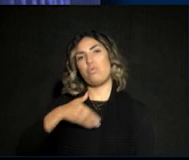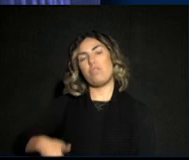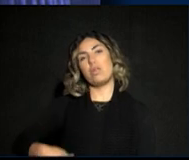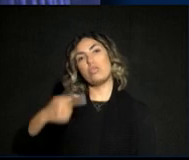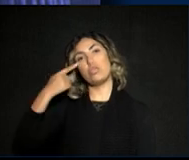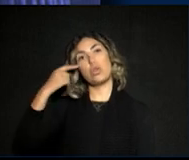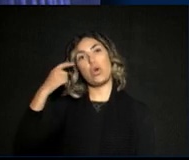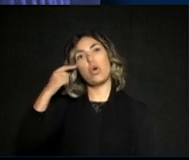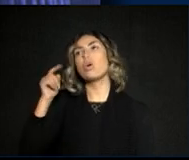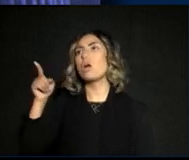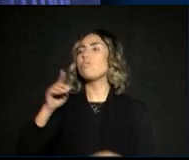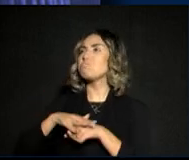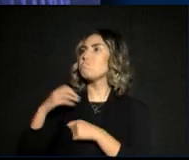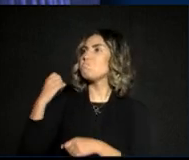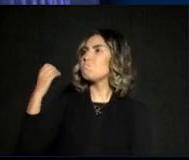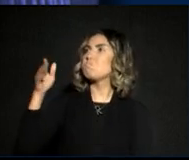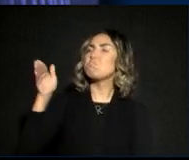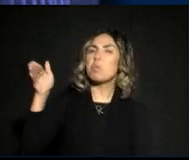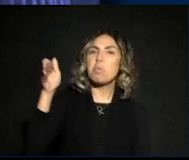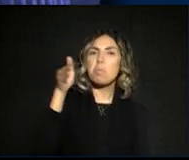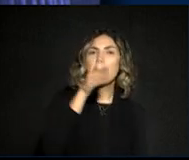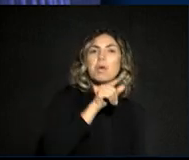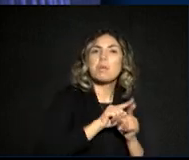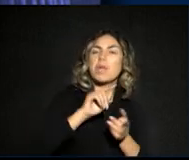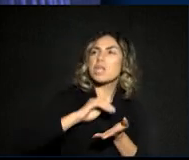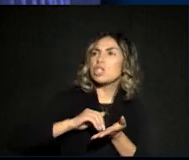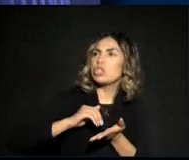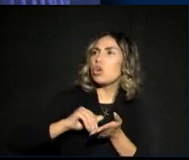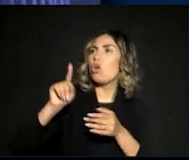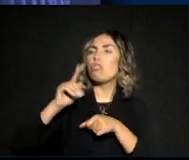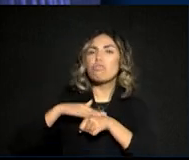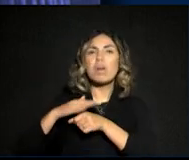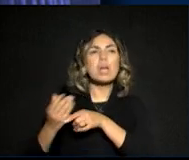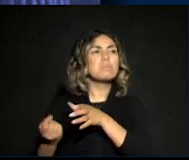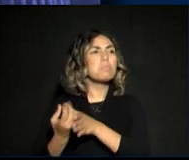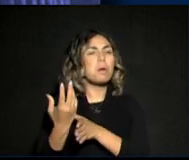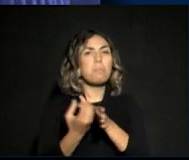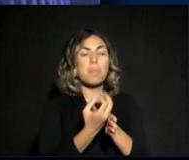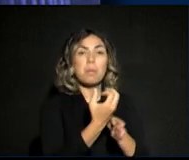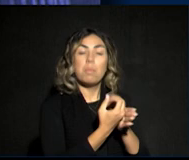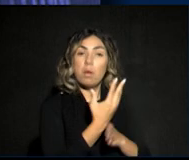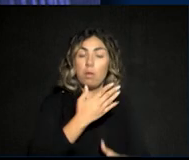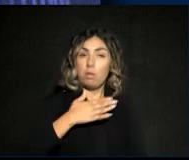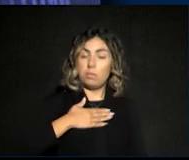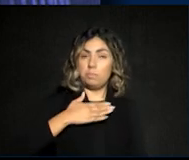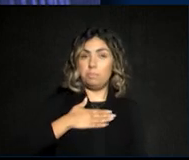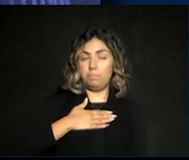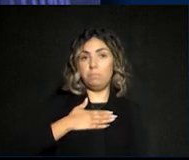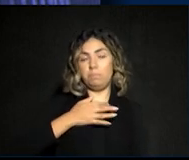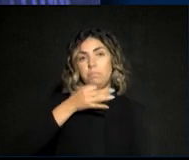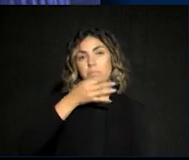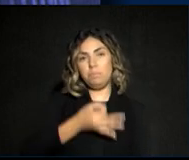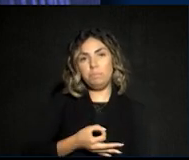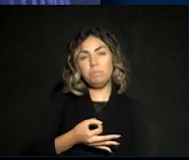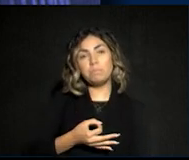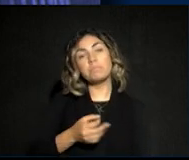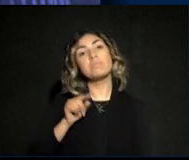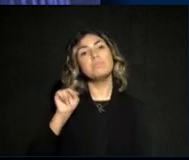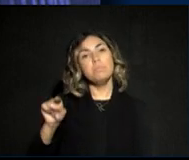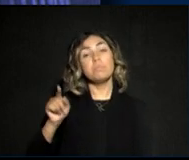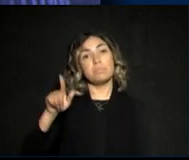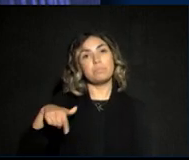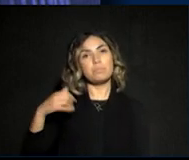viajou muito abrir o escritórios no exterior isso é na minha do entendimento é um movimento